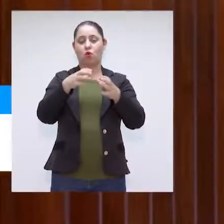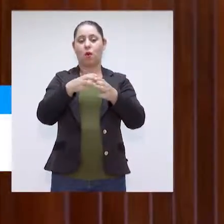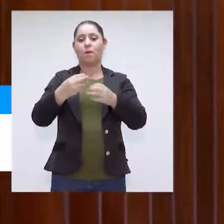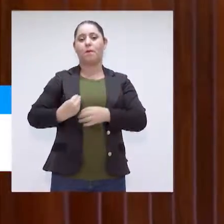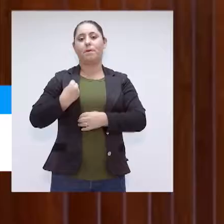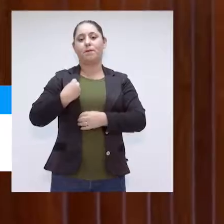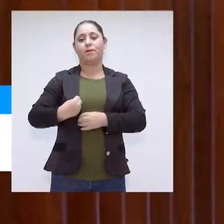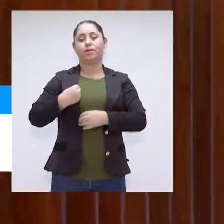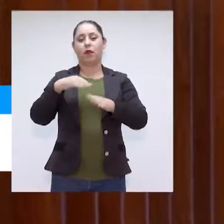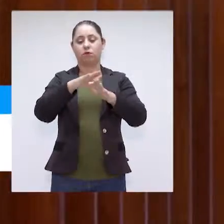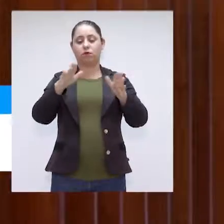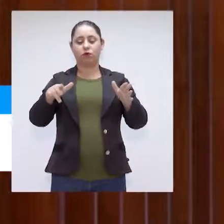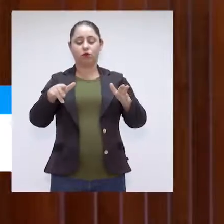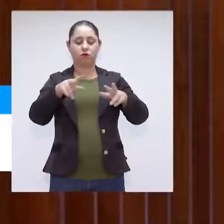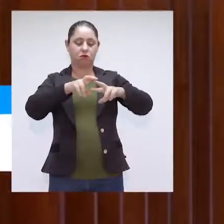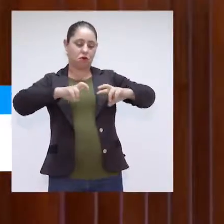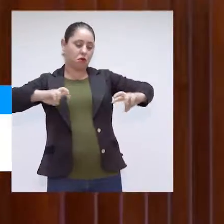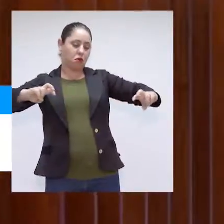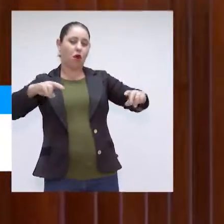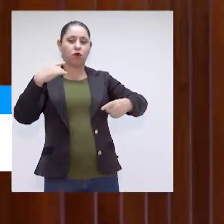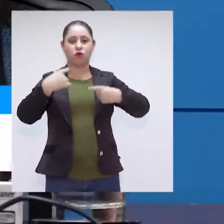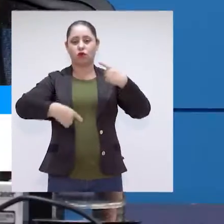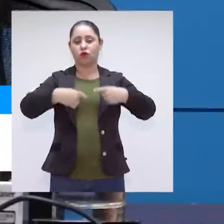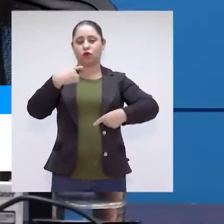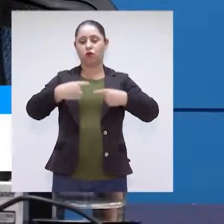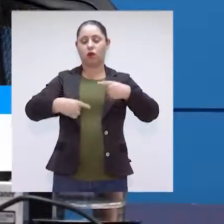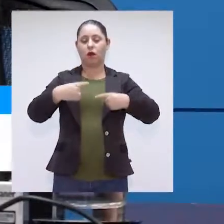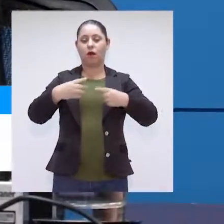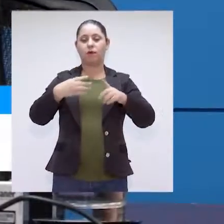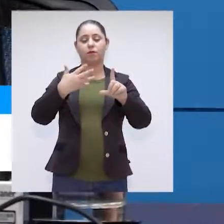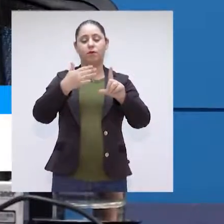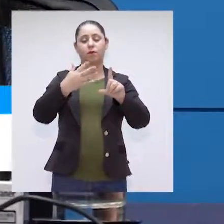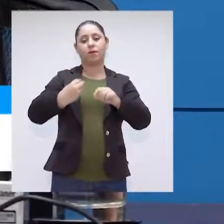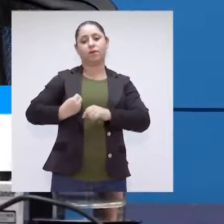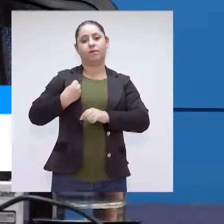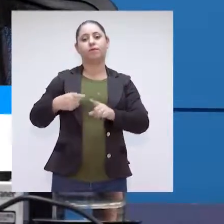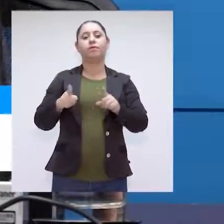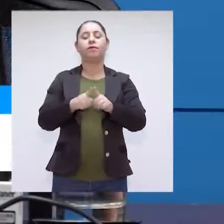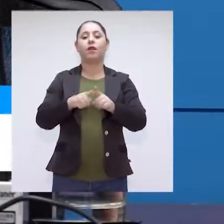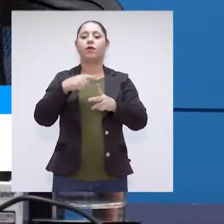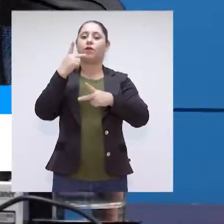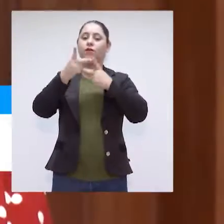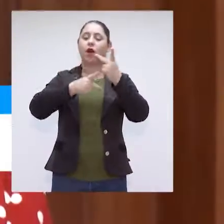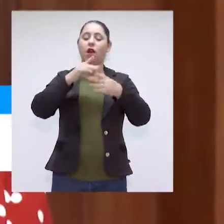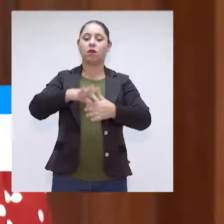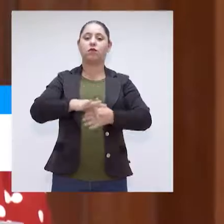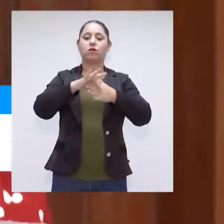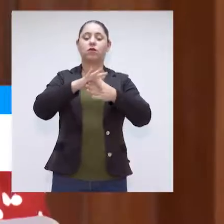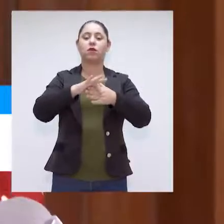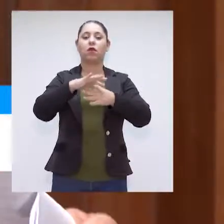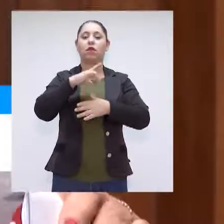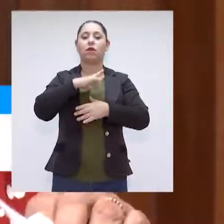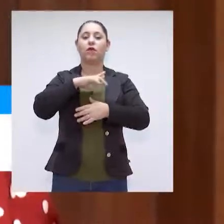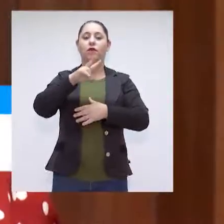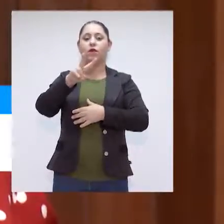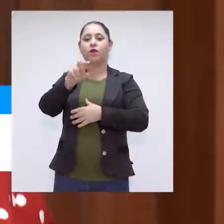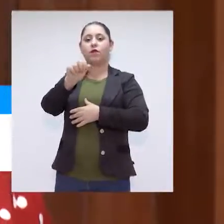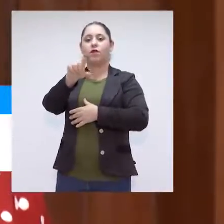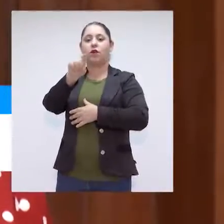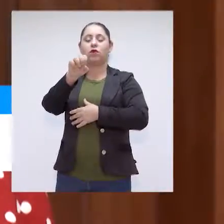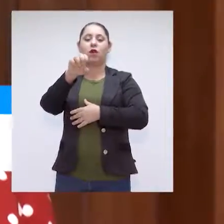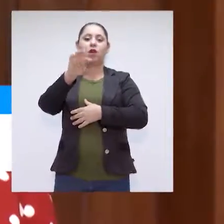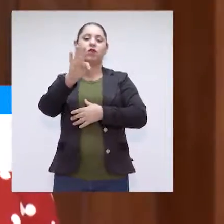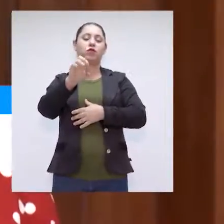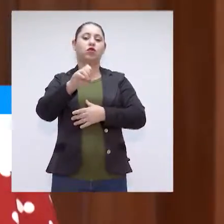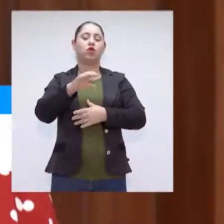classe envolvidas participaram da mesa de debates realizada de forma semipresencial. As falas de maior destaque